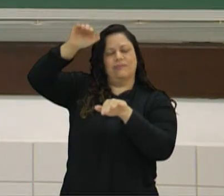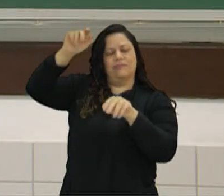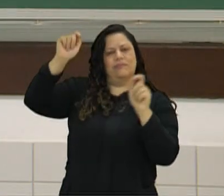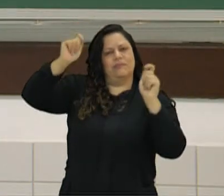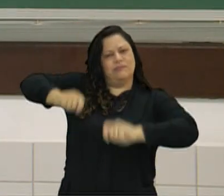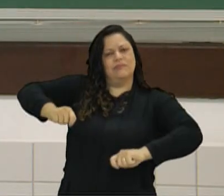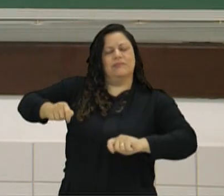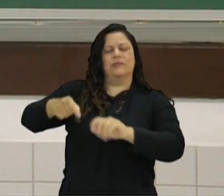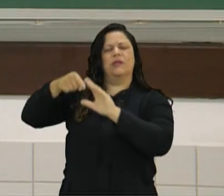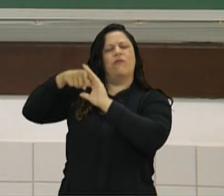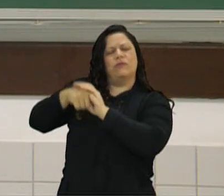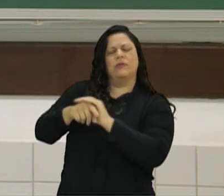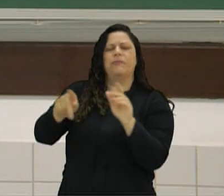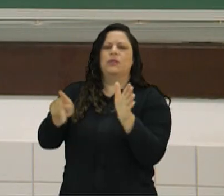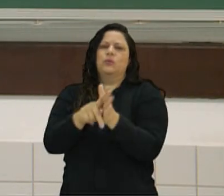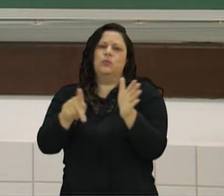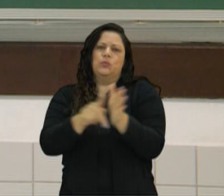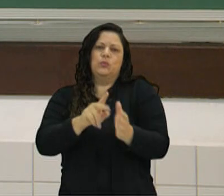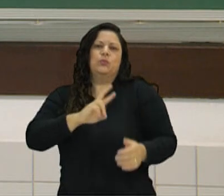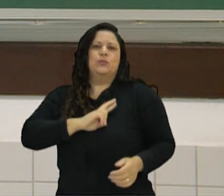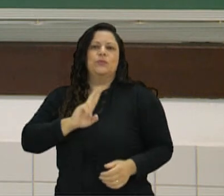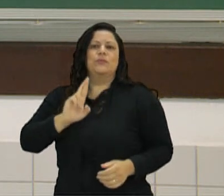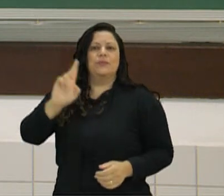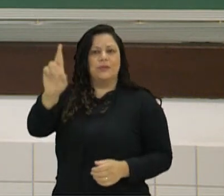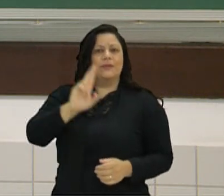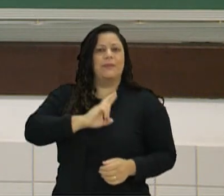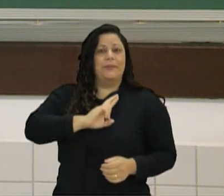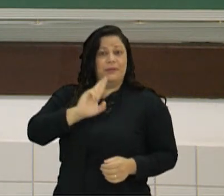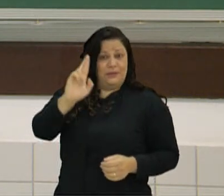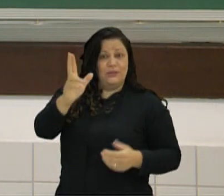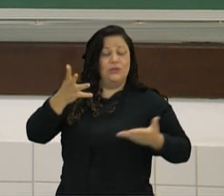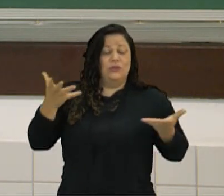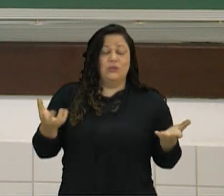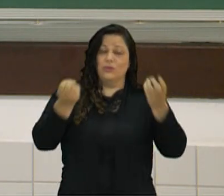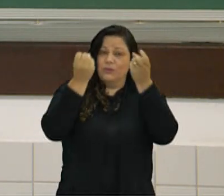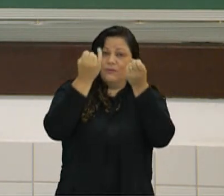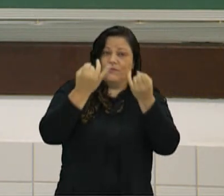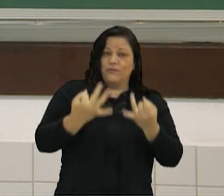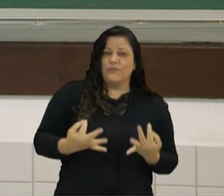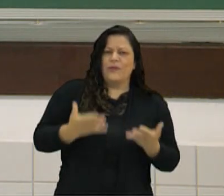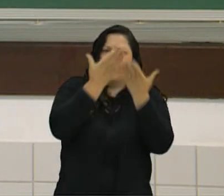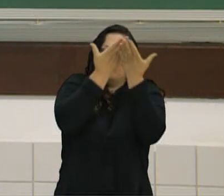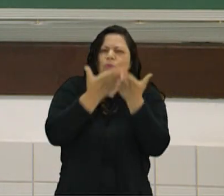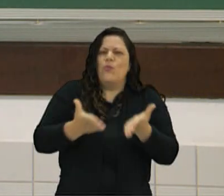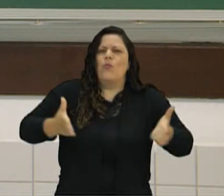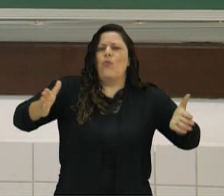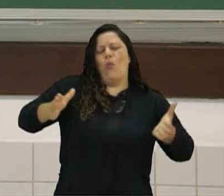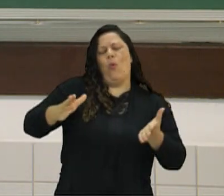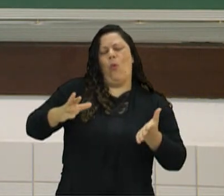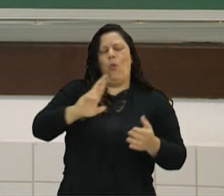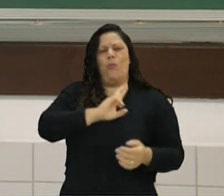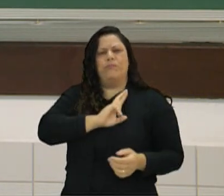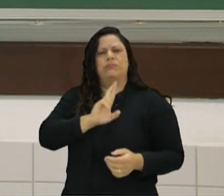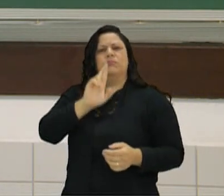fundamento religioso, né? Então, a honra, quando a gente fala aí dessa ideia de honra, é uma